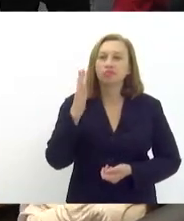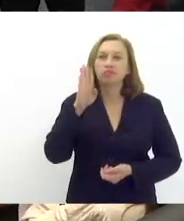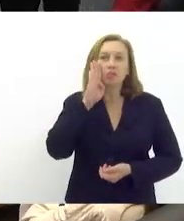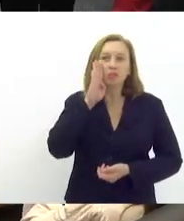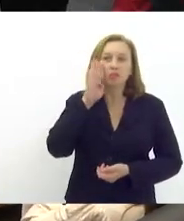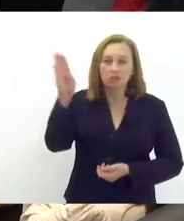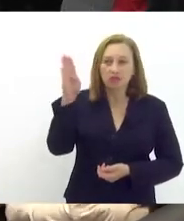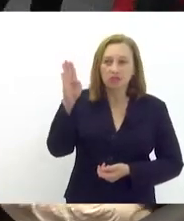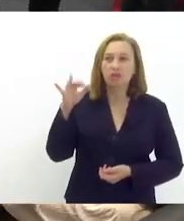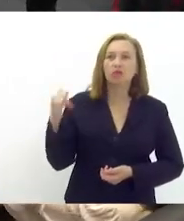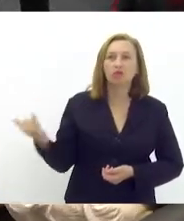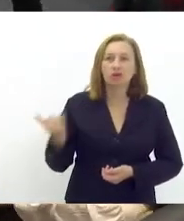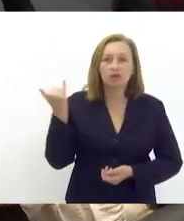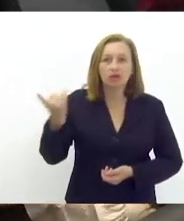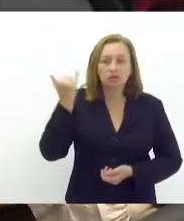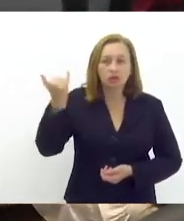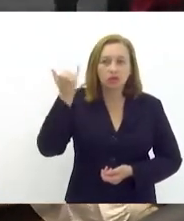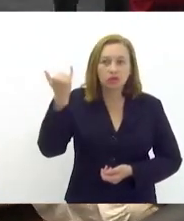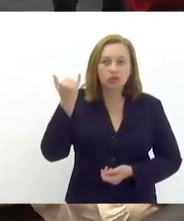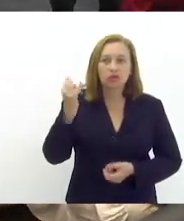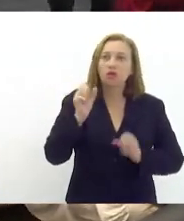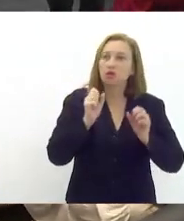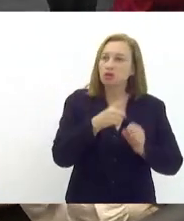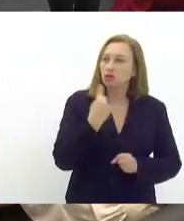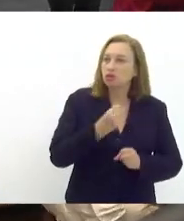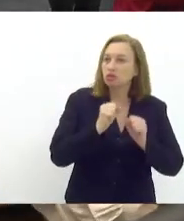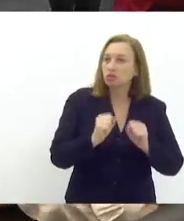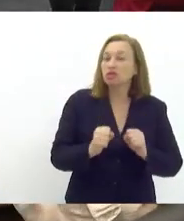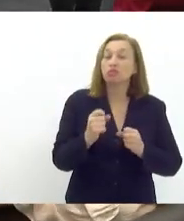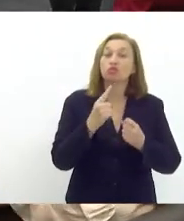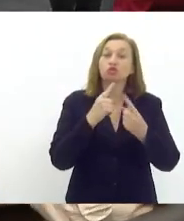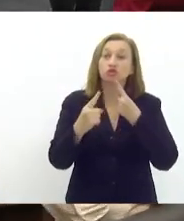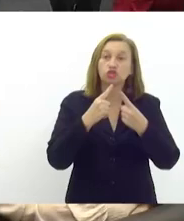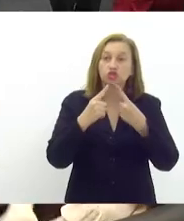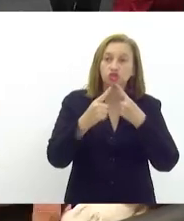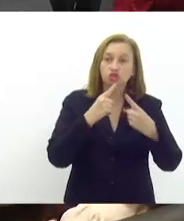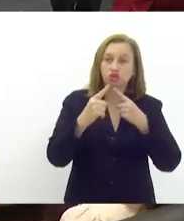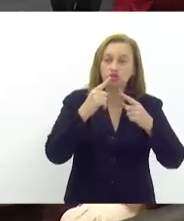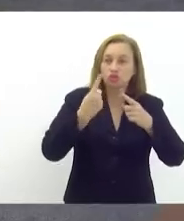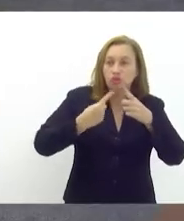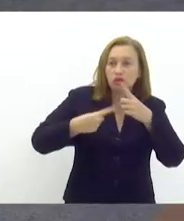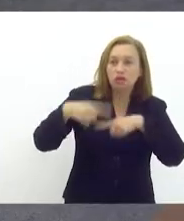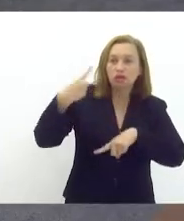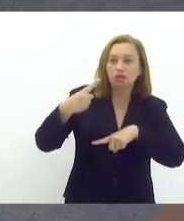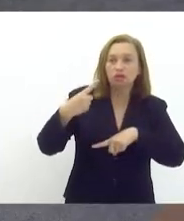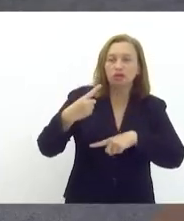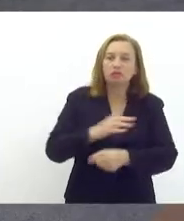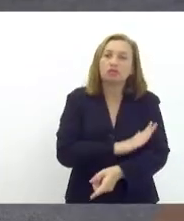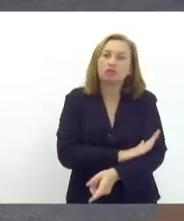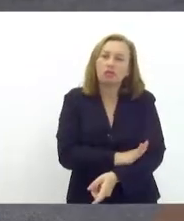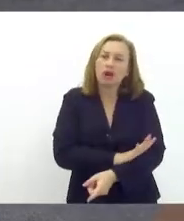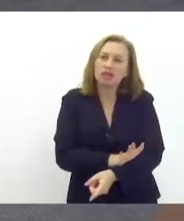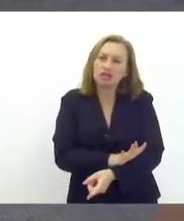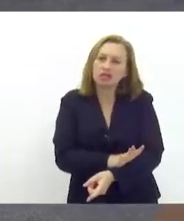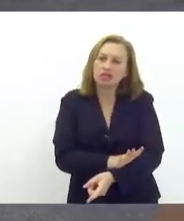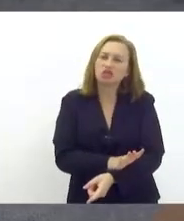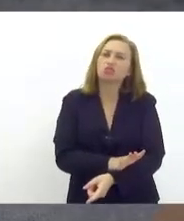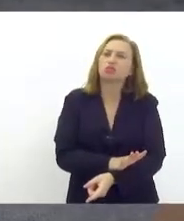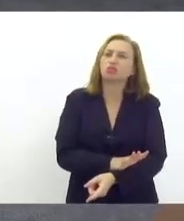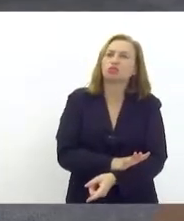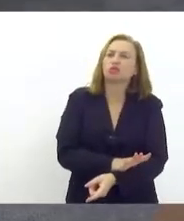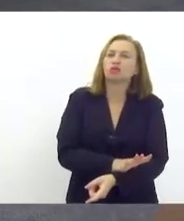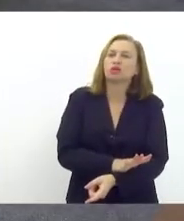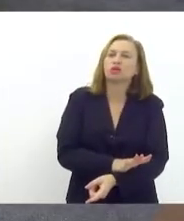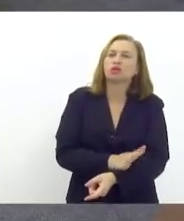tão fundamental e importante para que a gente possa discutir a superação do racismo religioso e também